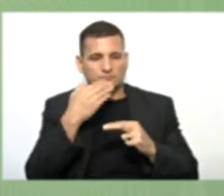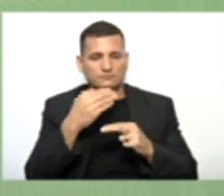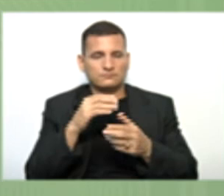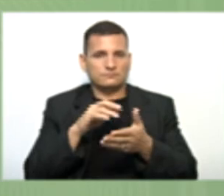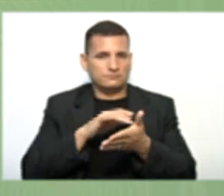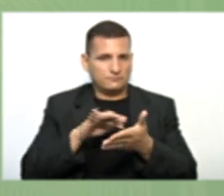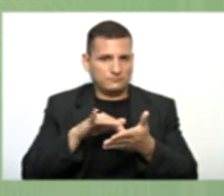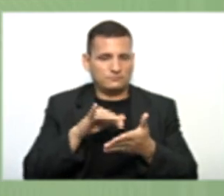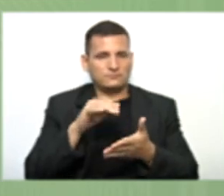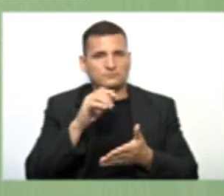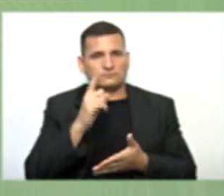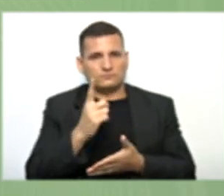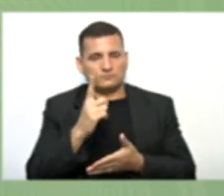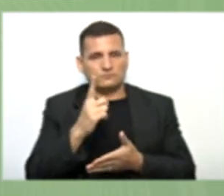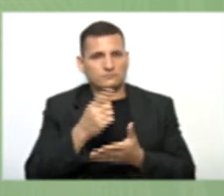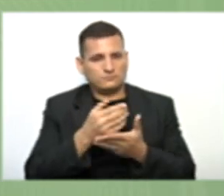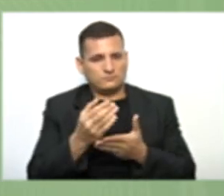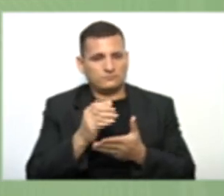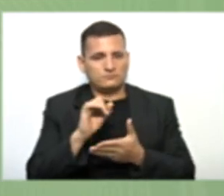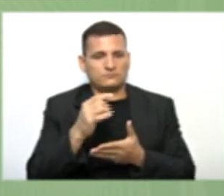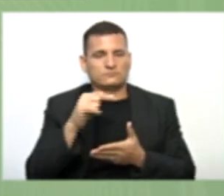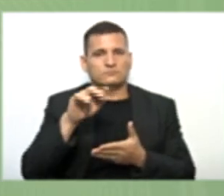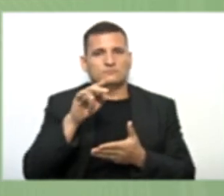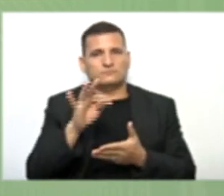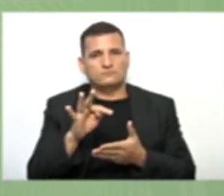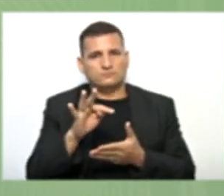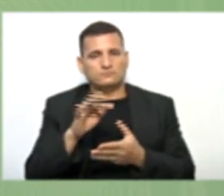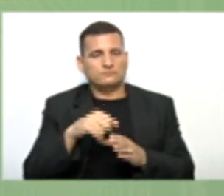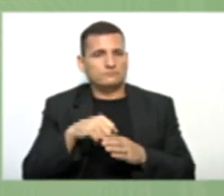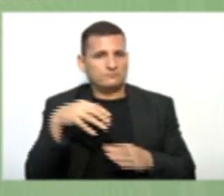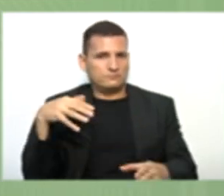1 para iniciar ou quit para sair do jogo.